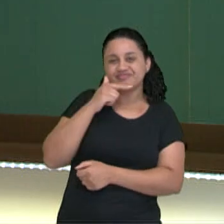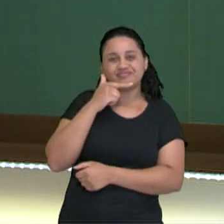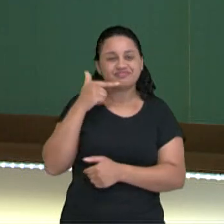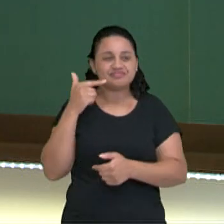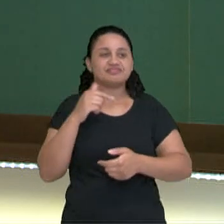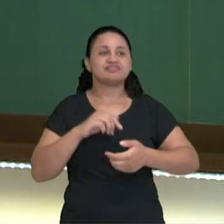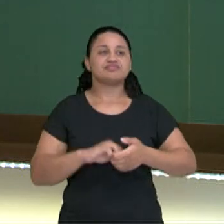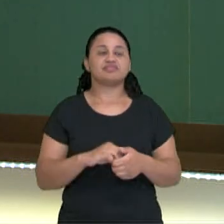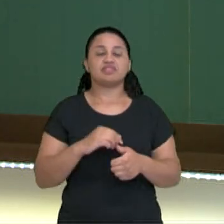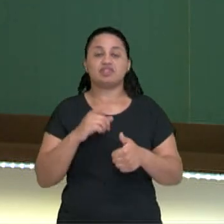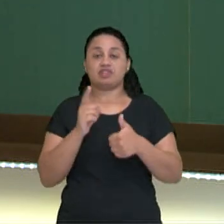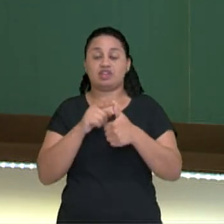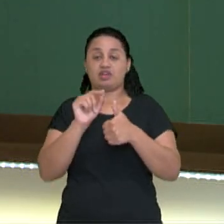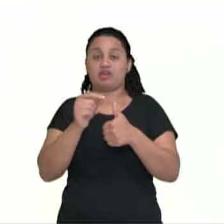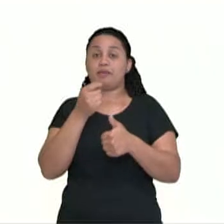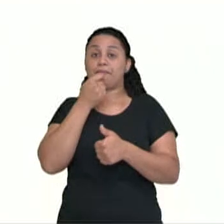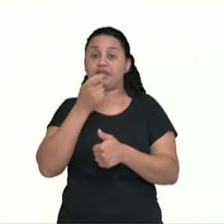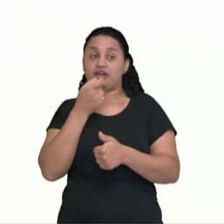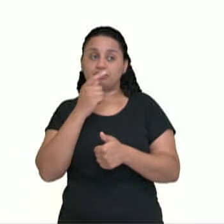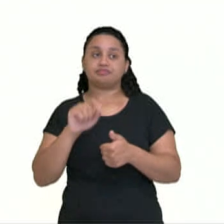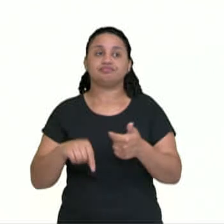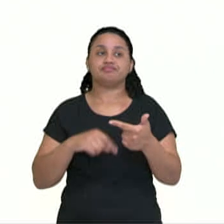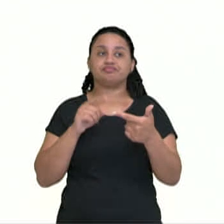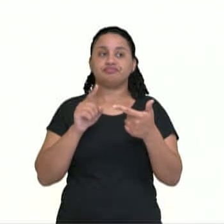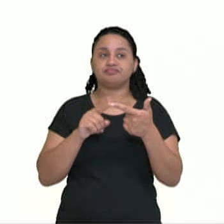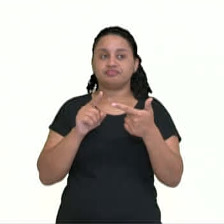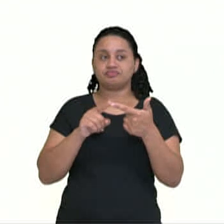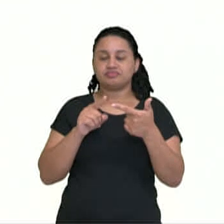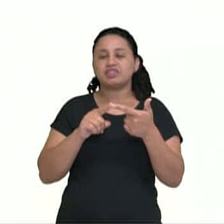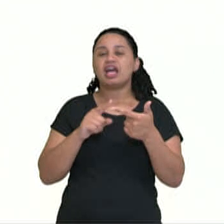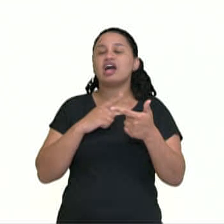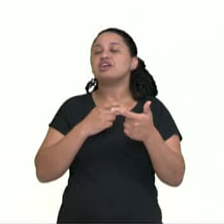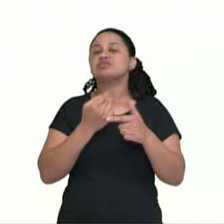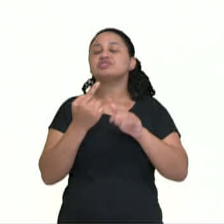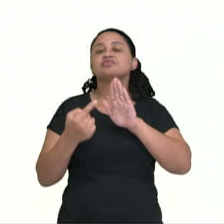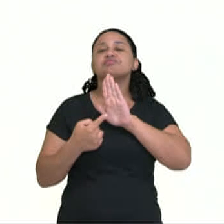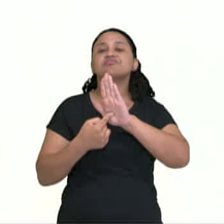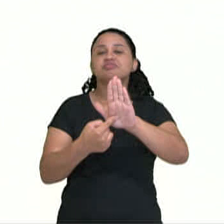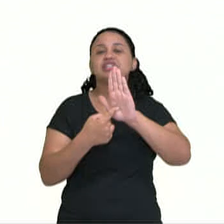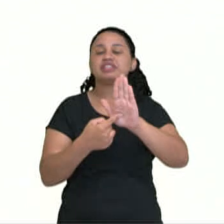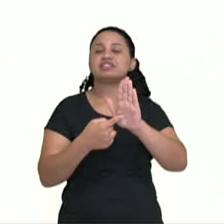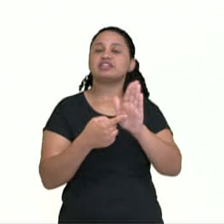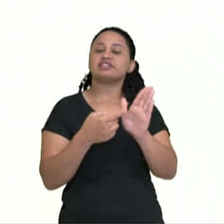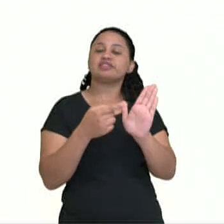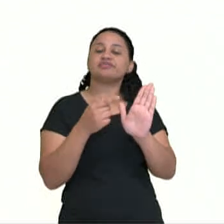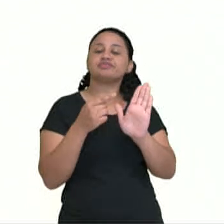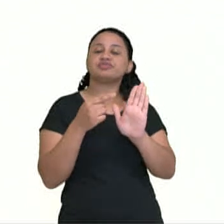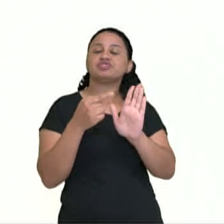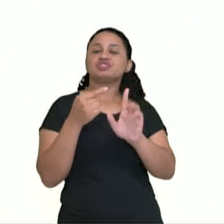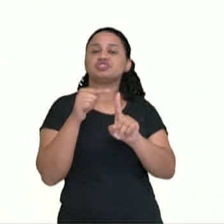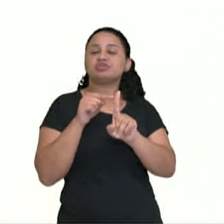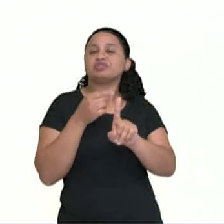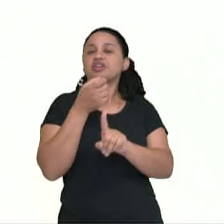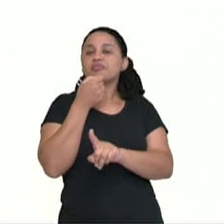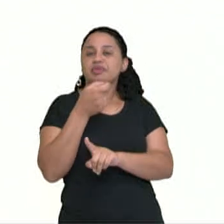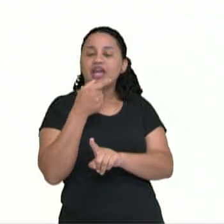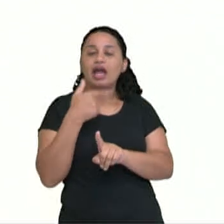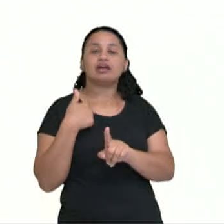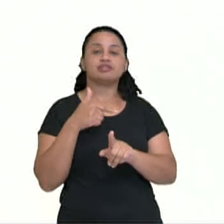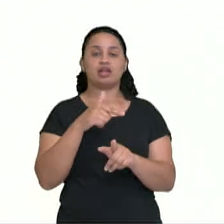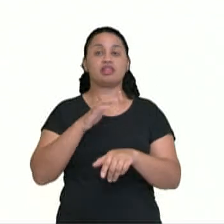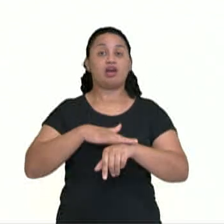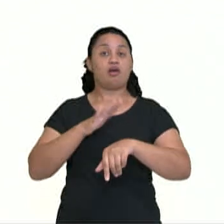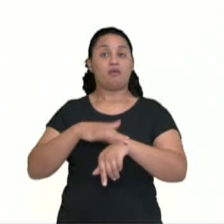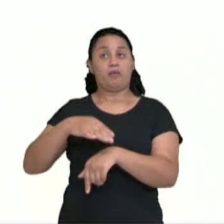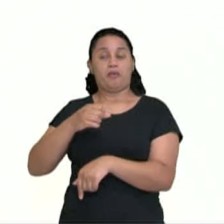temos jokes, que são as piadas, e stand-up comedy, que é aquele estilo de comédia, né? Que se faz ao